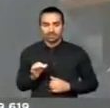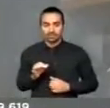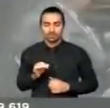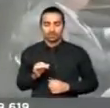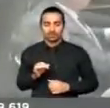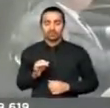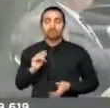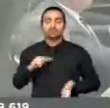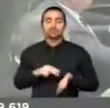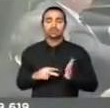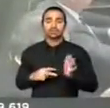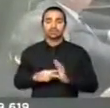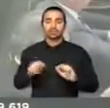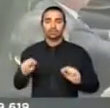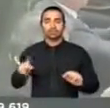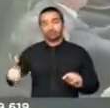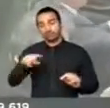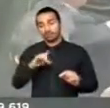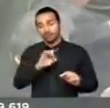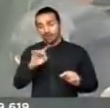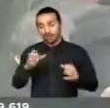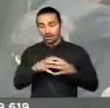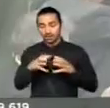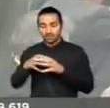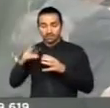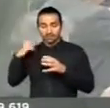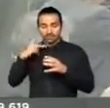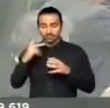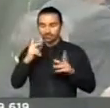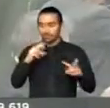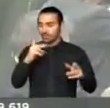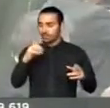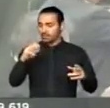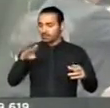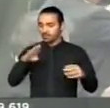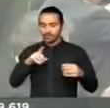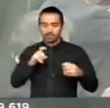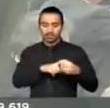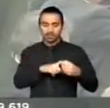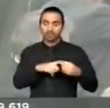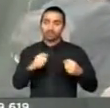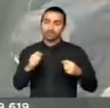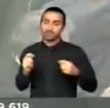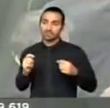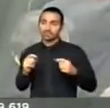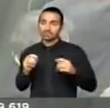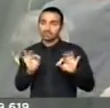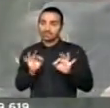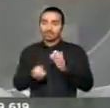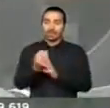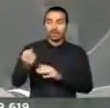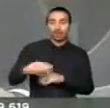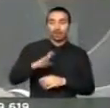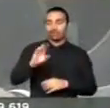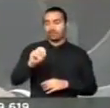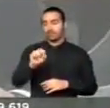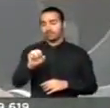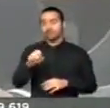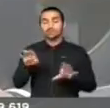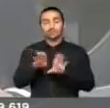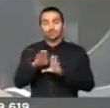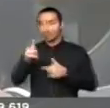significaria dizer que os partidos que saíram da base, assim como o PMDB, teriam que recompor a base. E outros partidos também